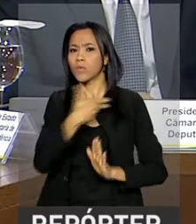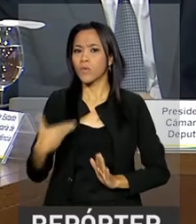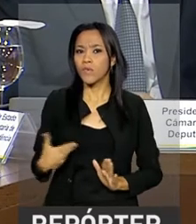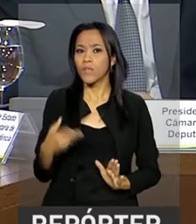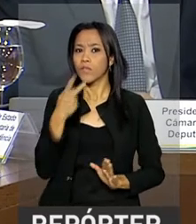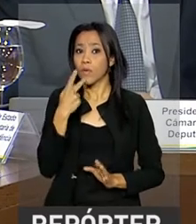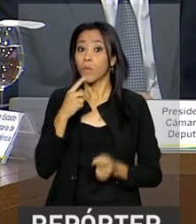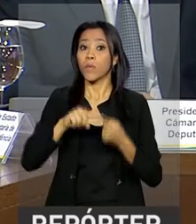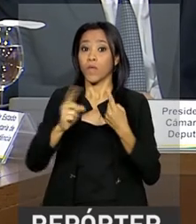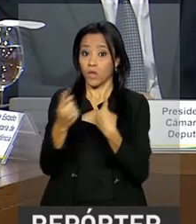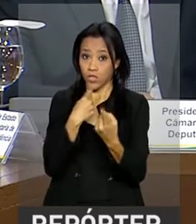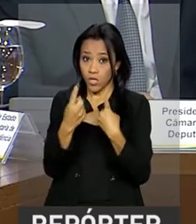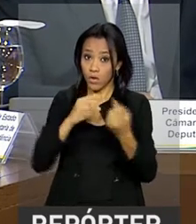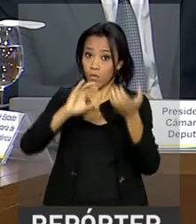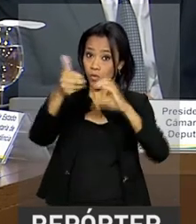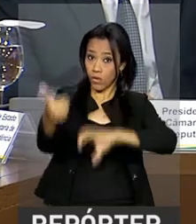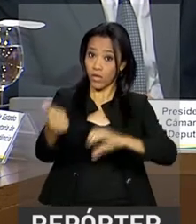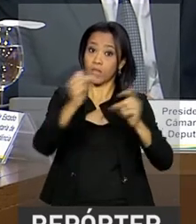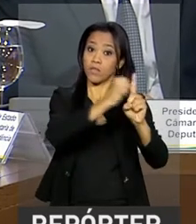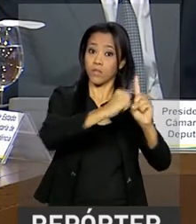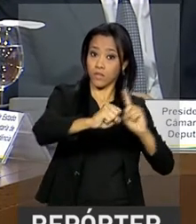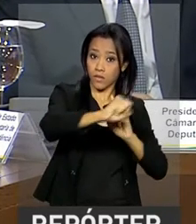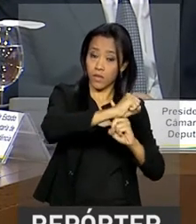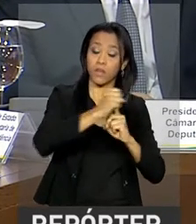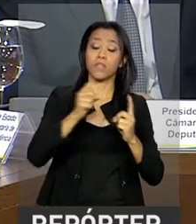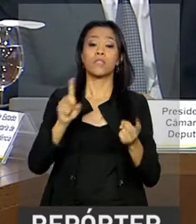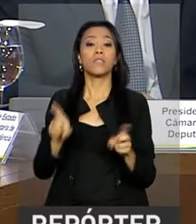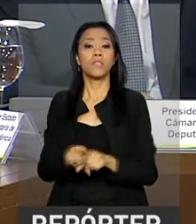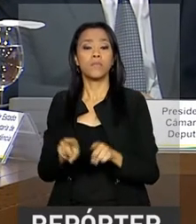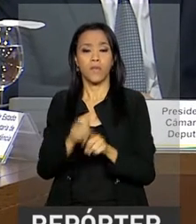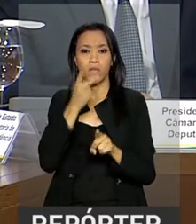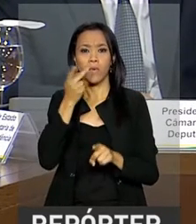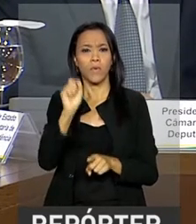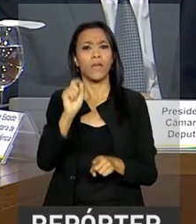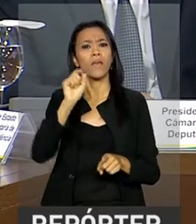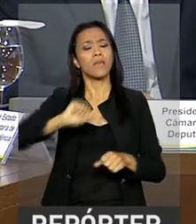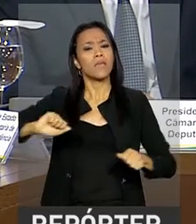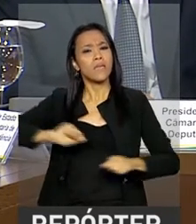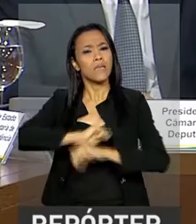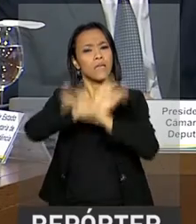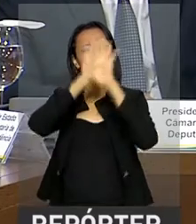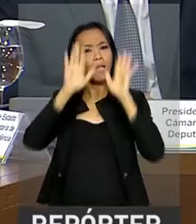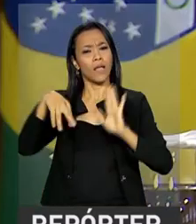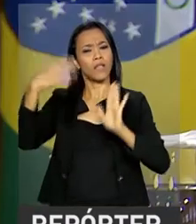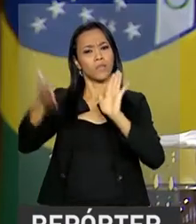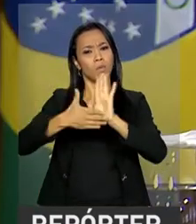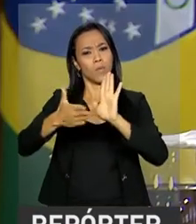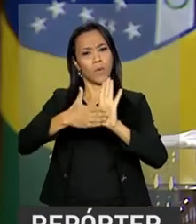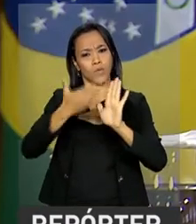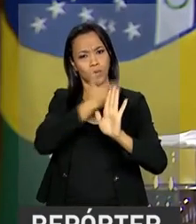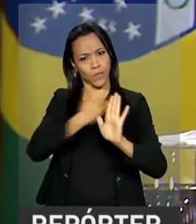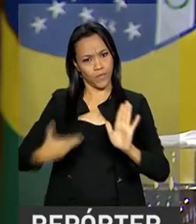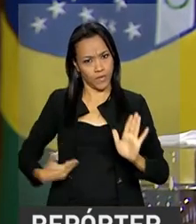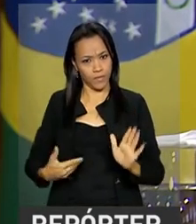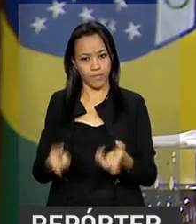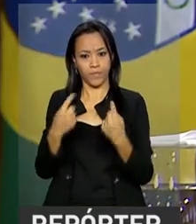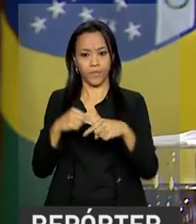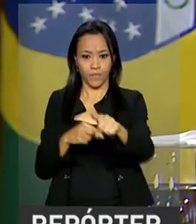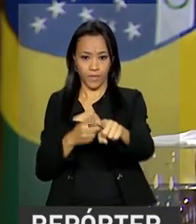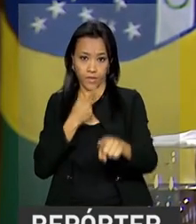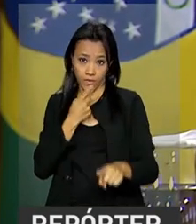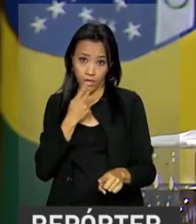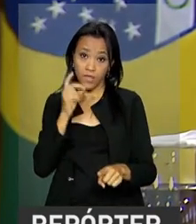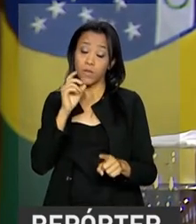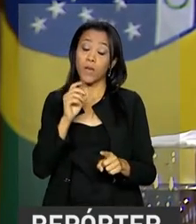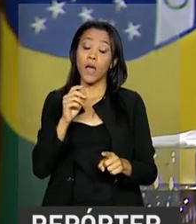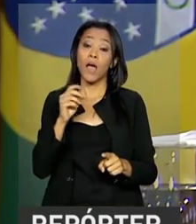diálogo com o congresso ea sociedade e afirmou que é importante deixar claras as propostas do governo a revolta presidência mas não é só